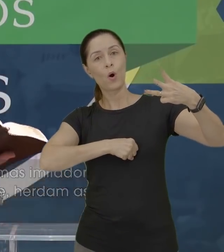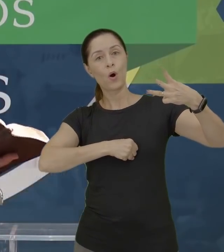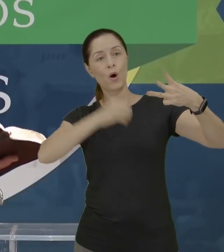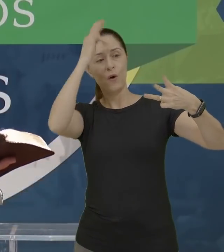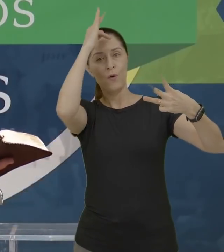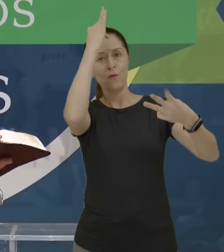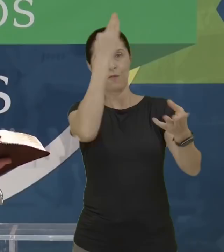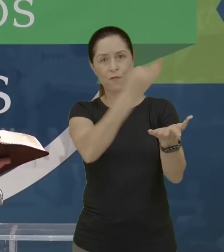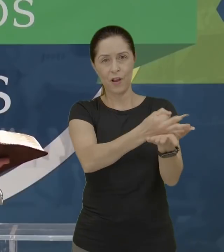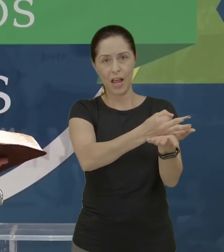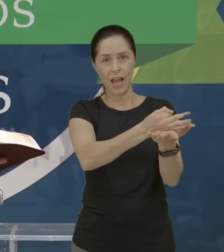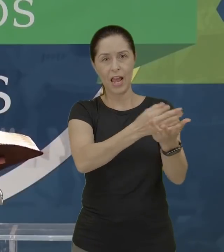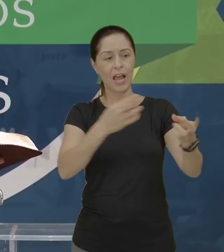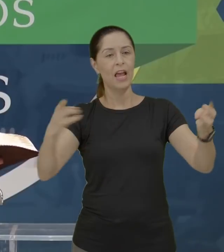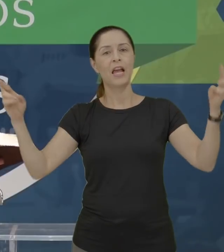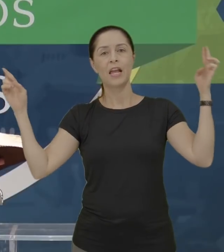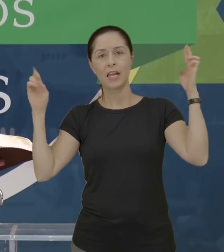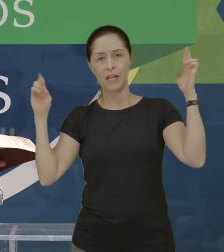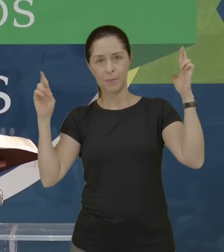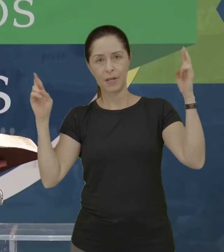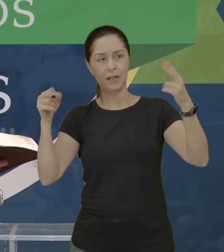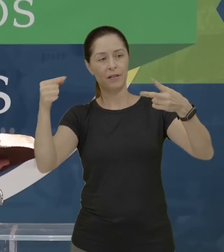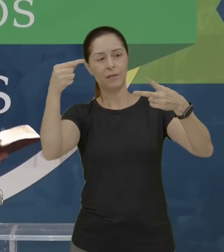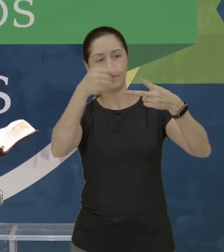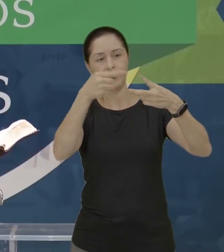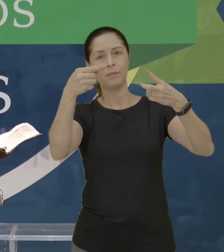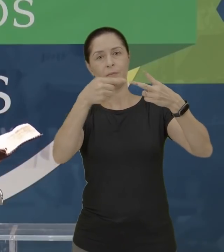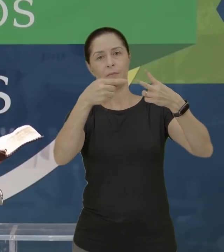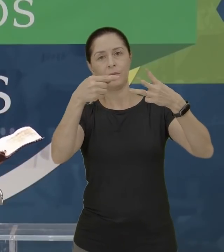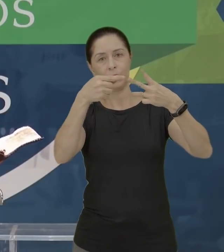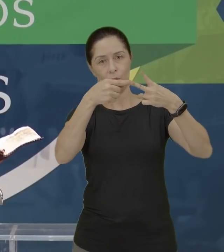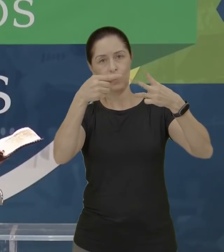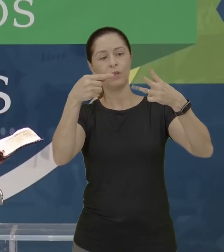e esperança. Isso diz alguma coisa para você?